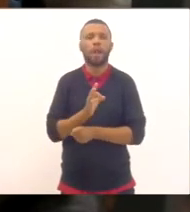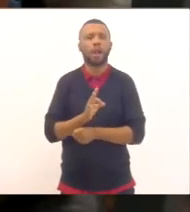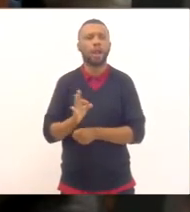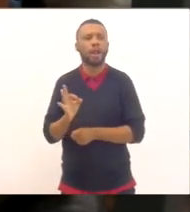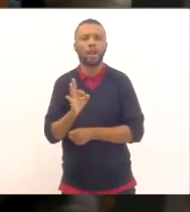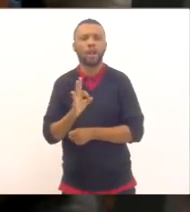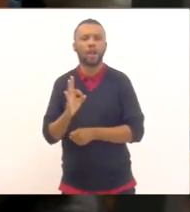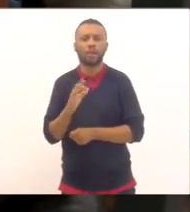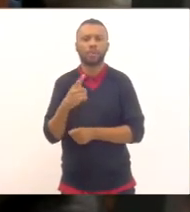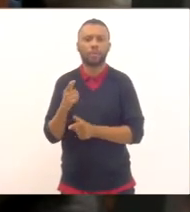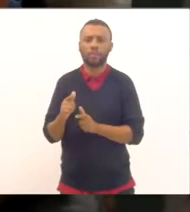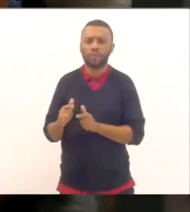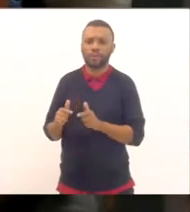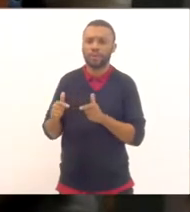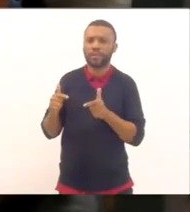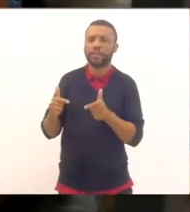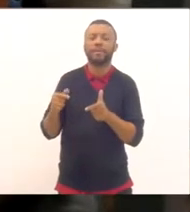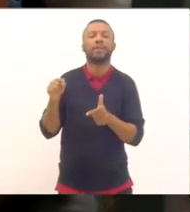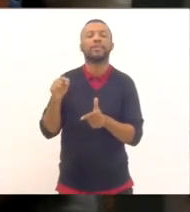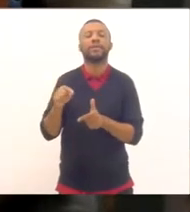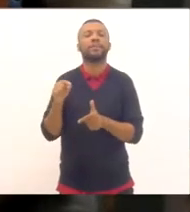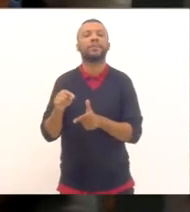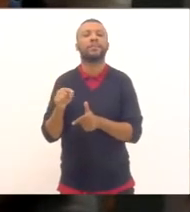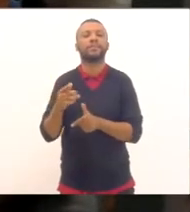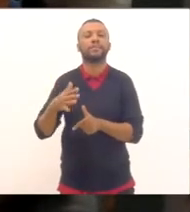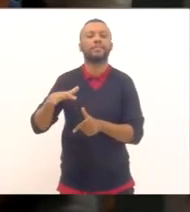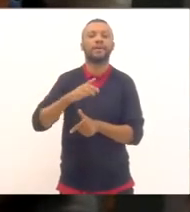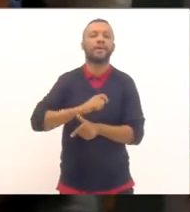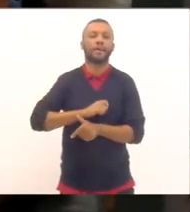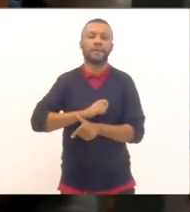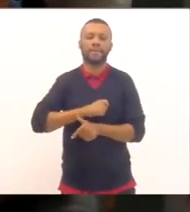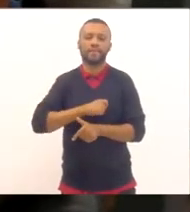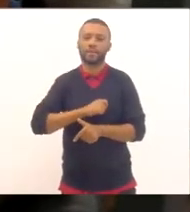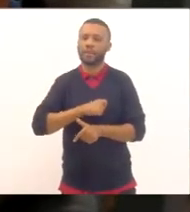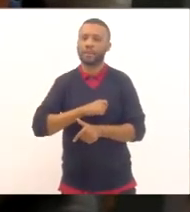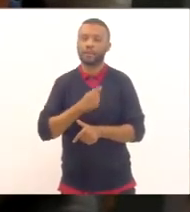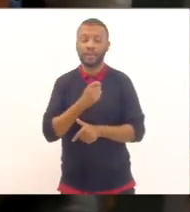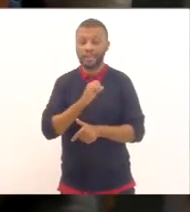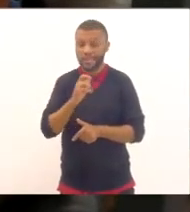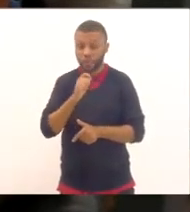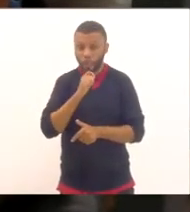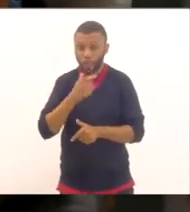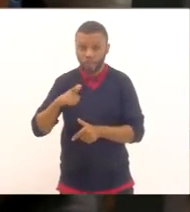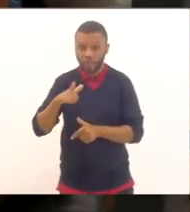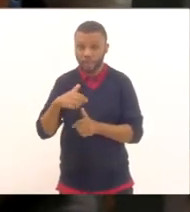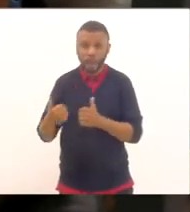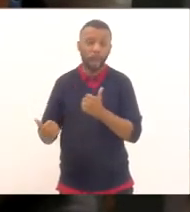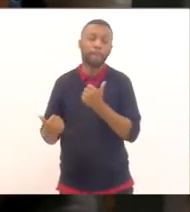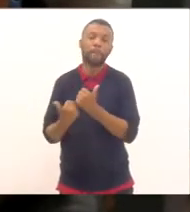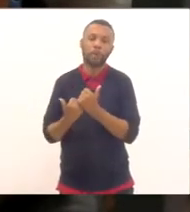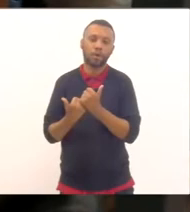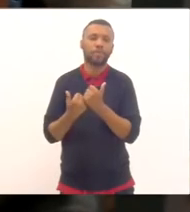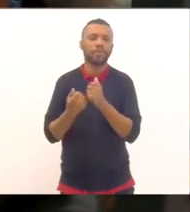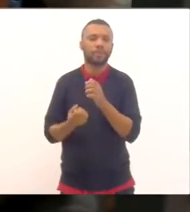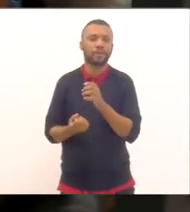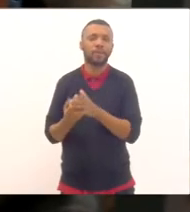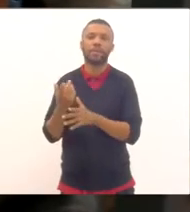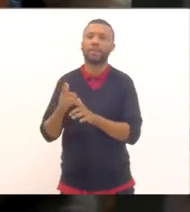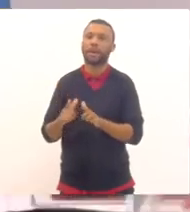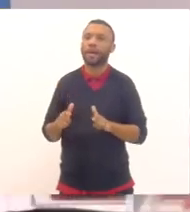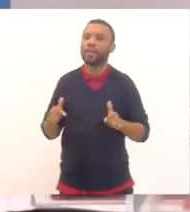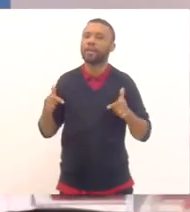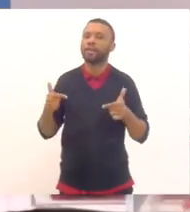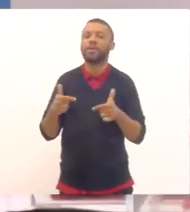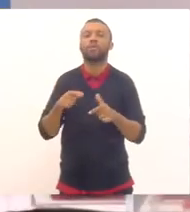de fazia essa essa essas fiscalizações Se não tivesse o apoio não vendeu não foi criado essa força tarefa para me dar